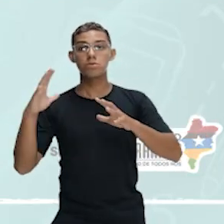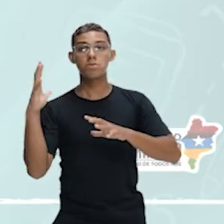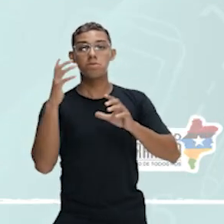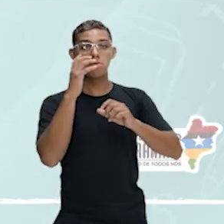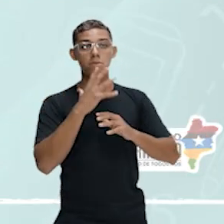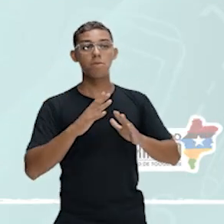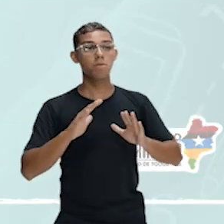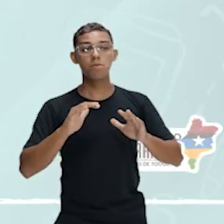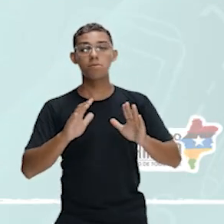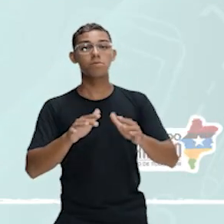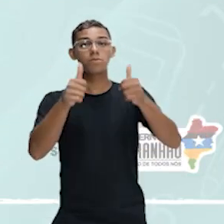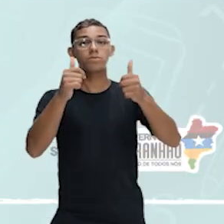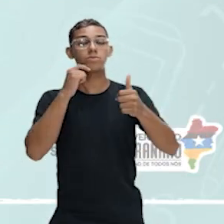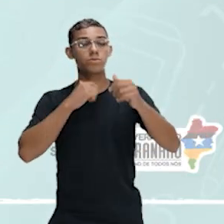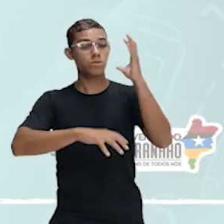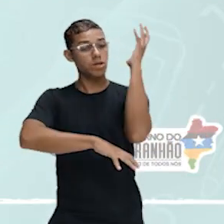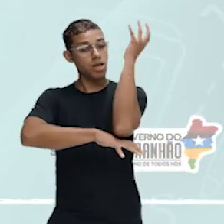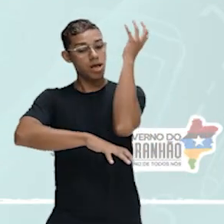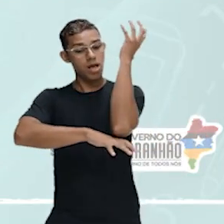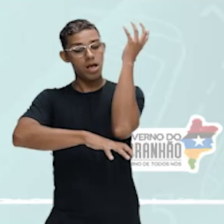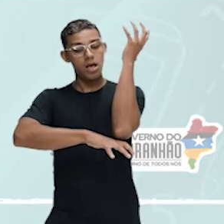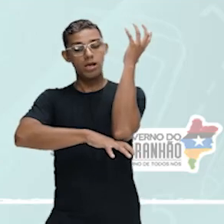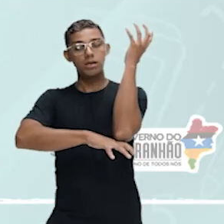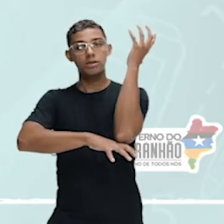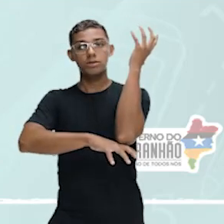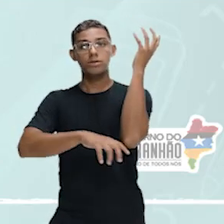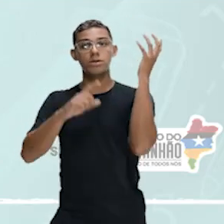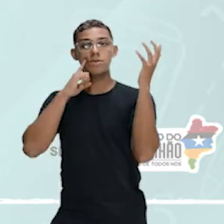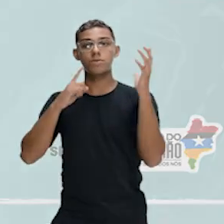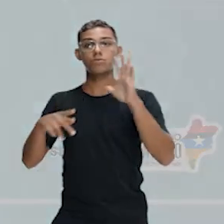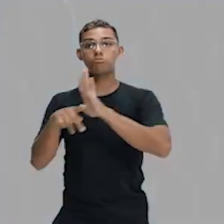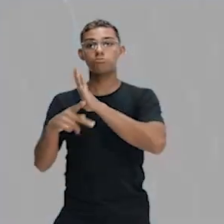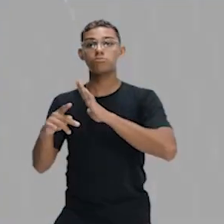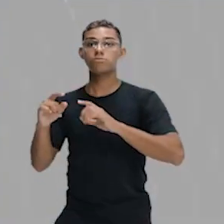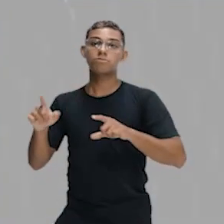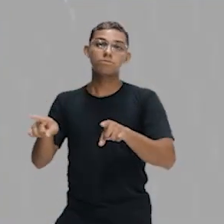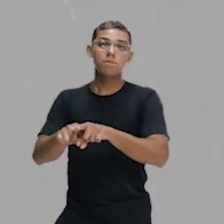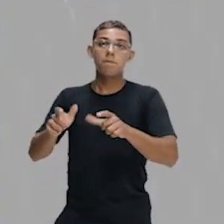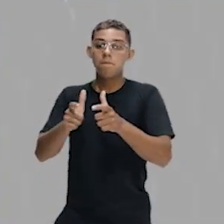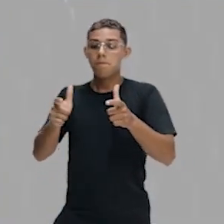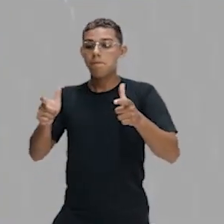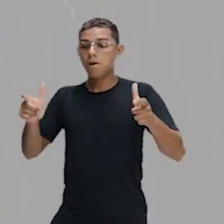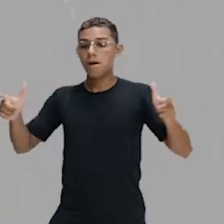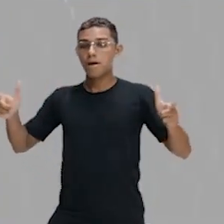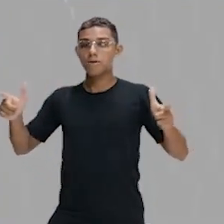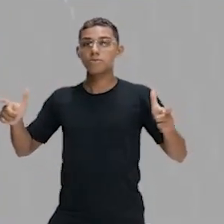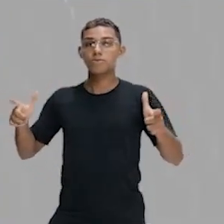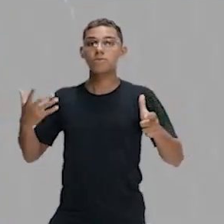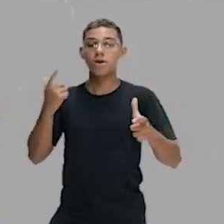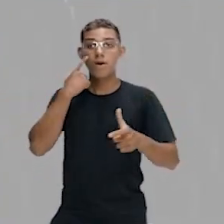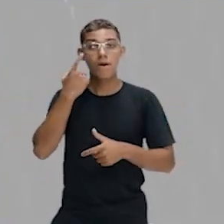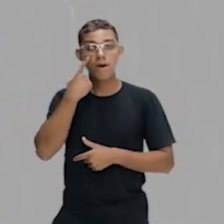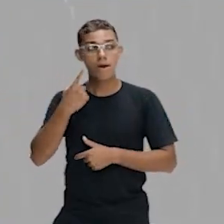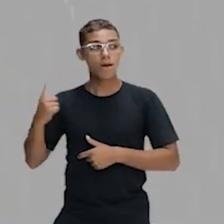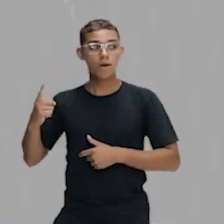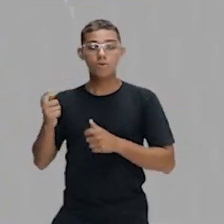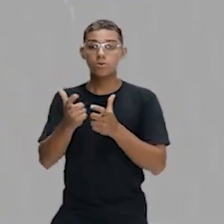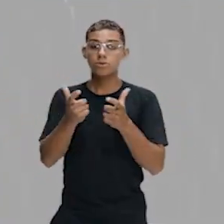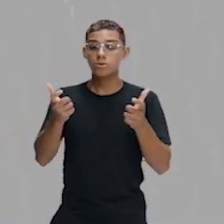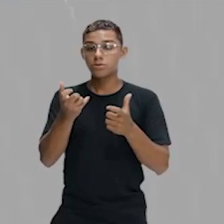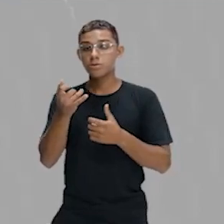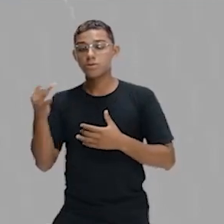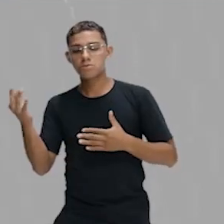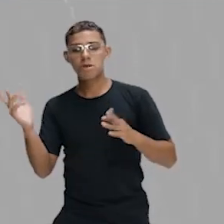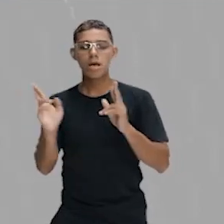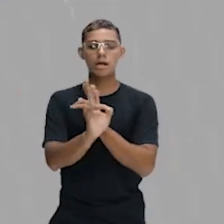Então, as raízes dessas árvores são raízes tabulares, que dão uma maior sustentação. E veja o tamanho do porte das árvores com